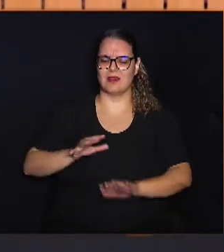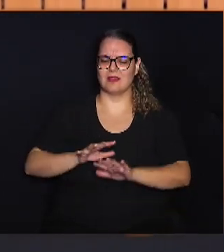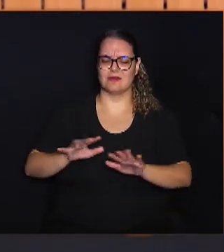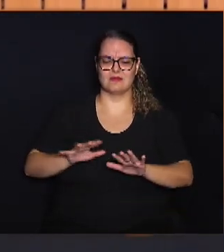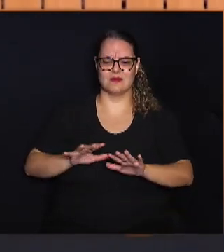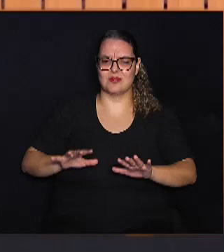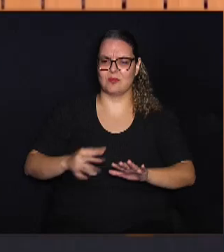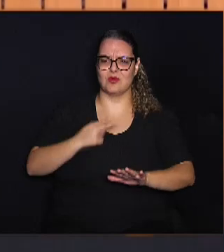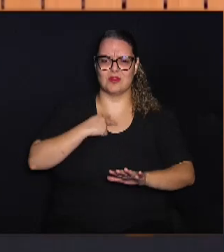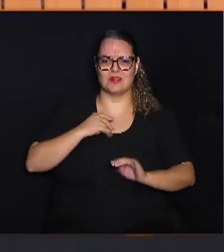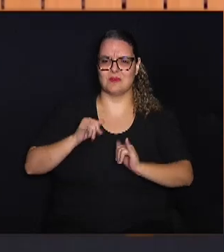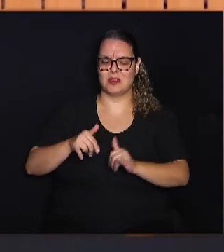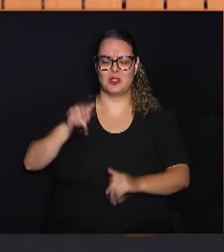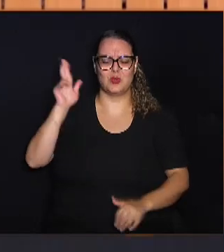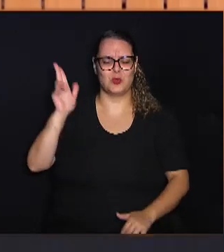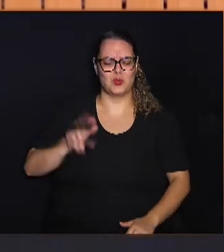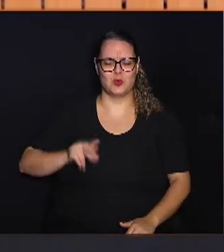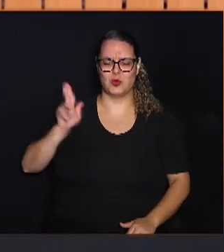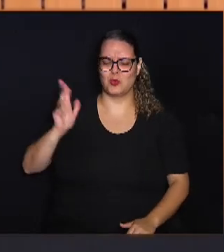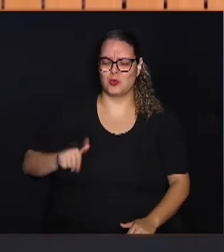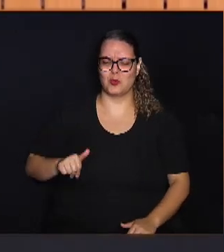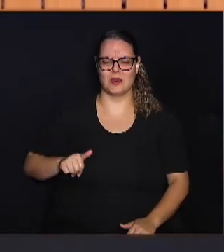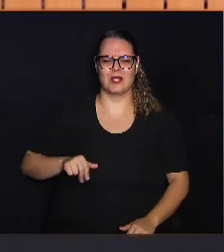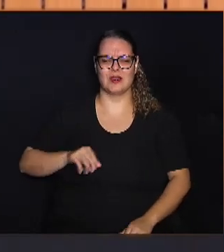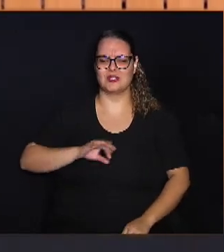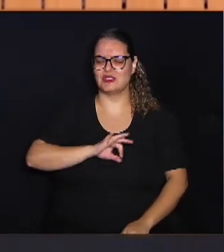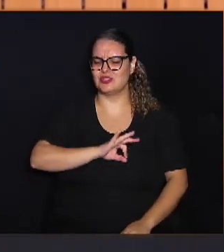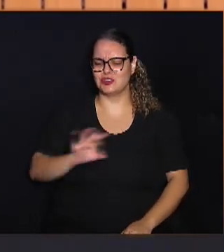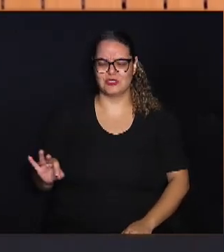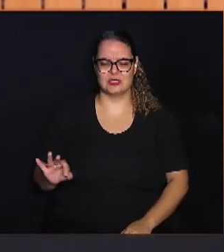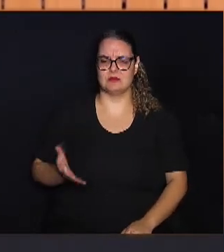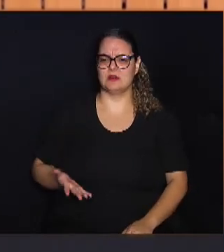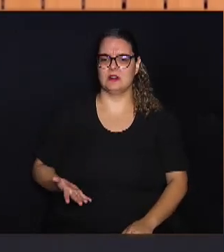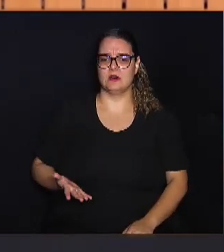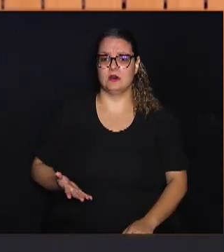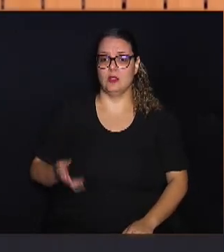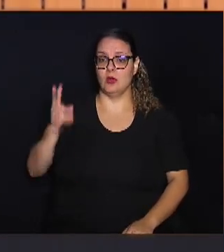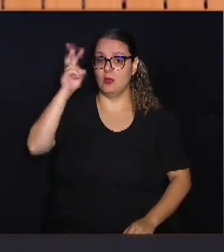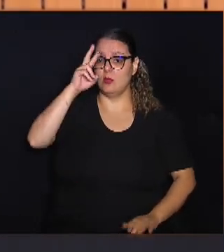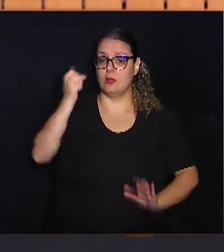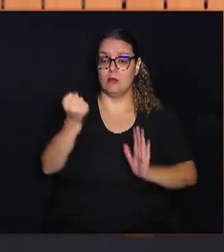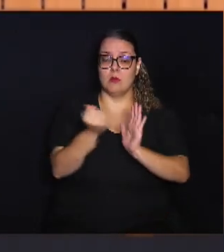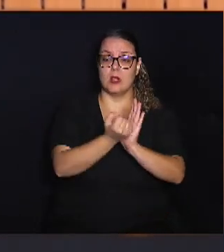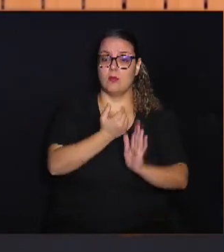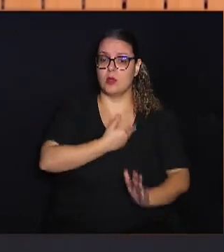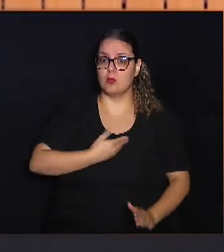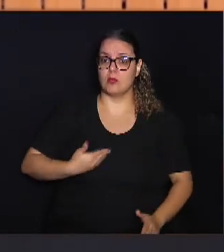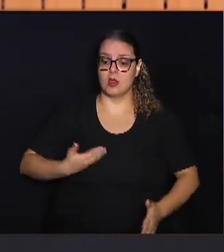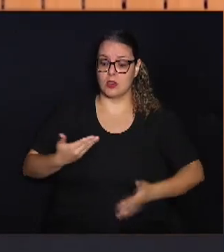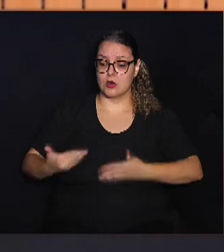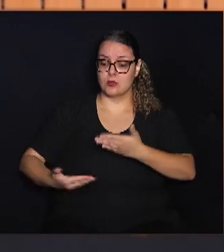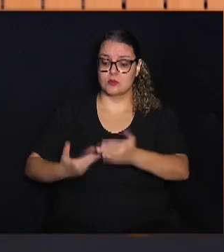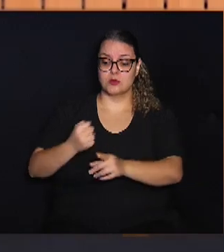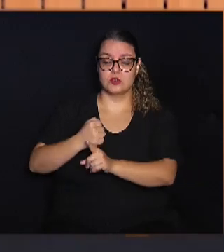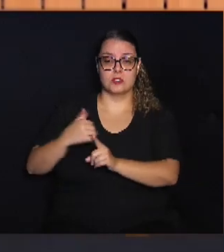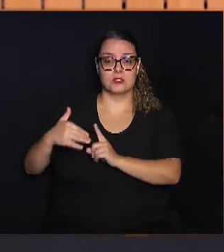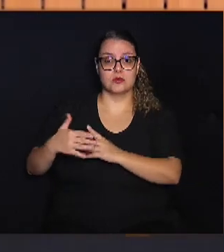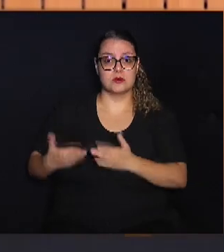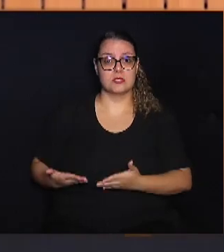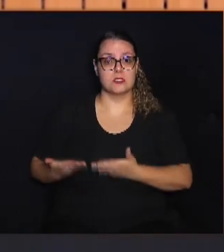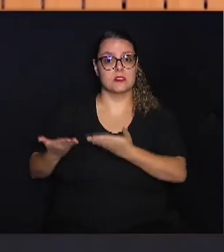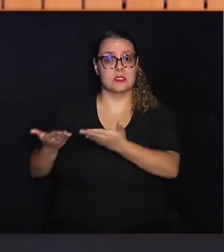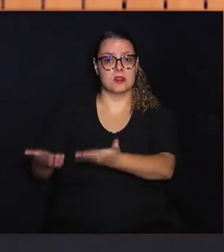público. Nunca, em hipótese alguma. O patrimônio público tem que estar a serviço da sociedade,